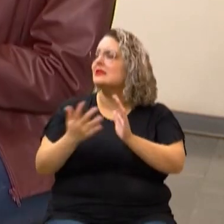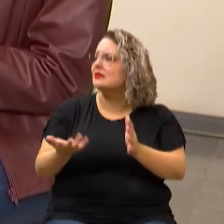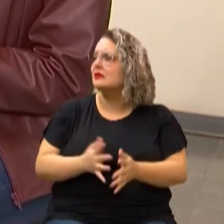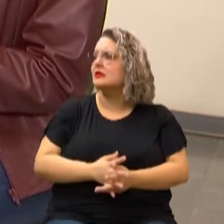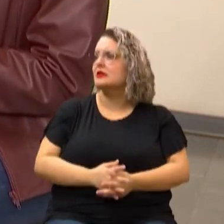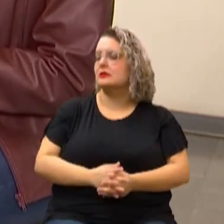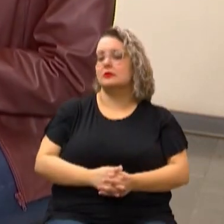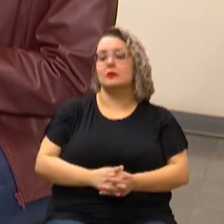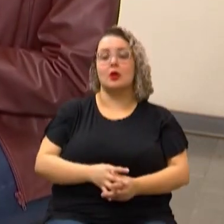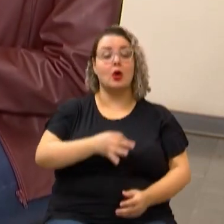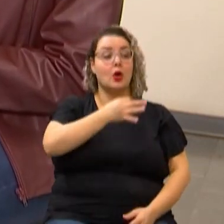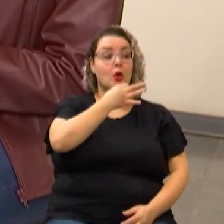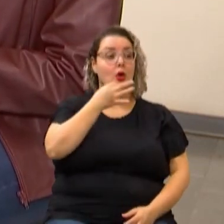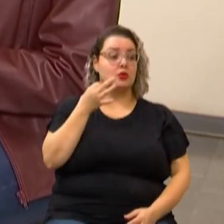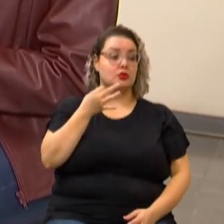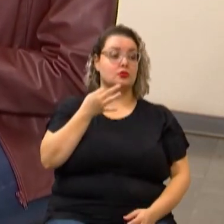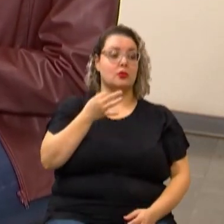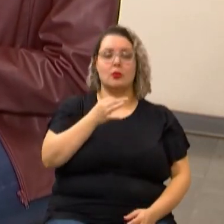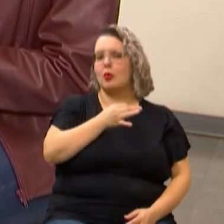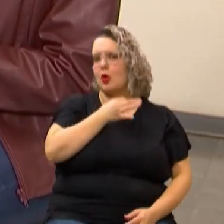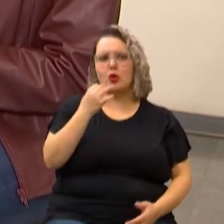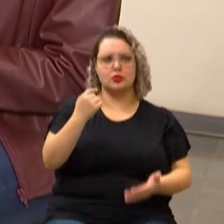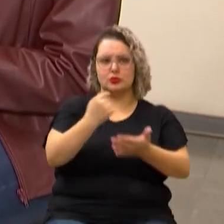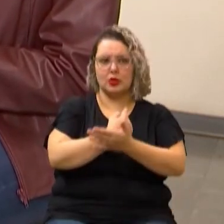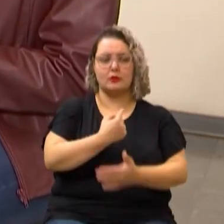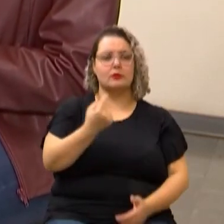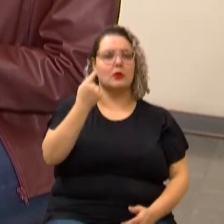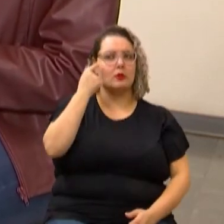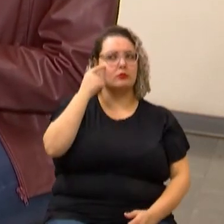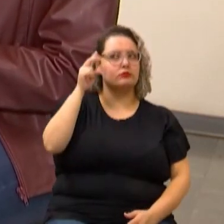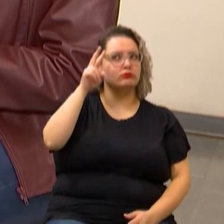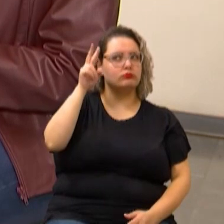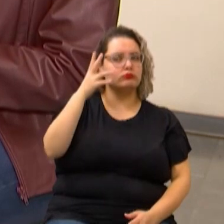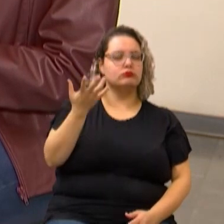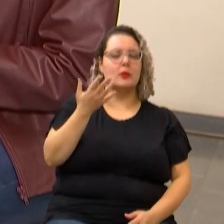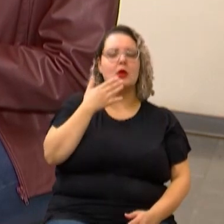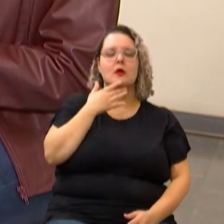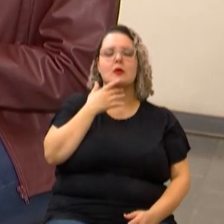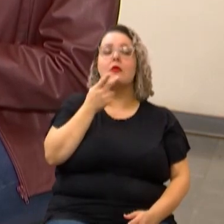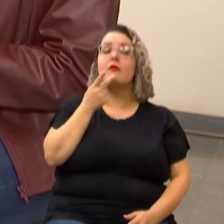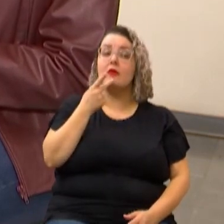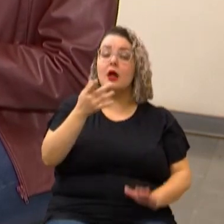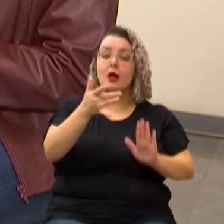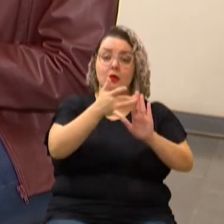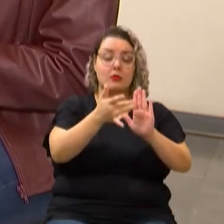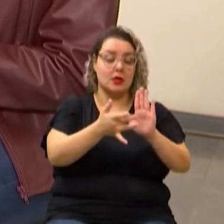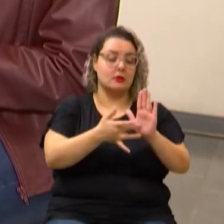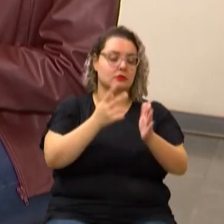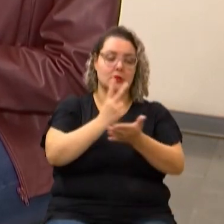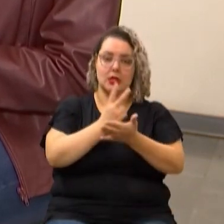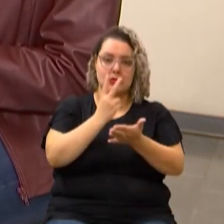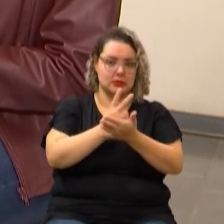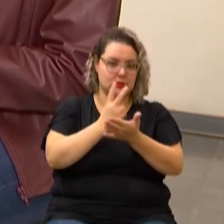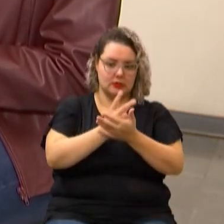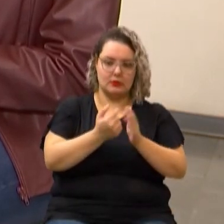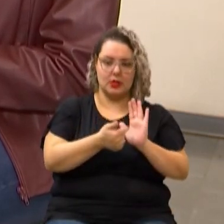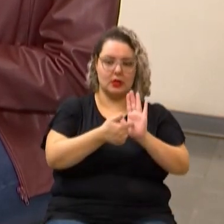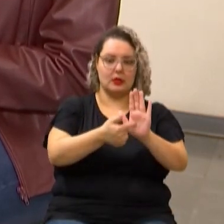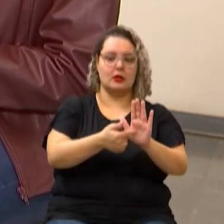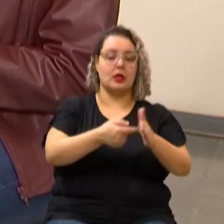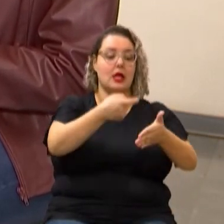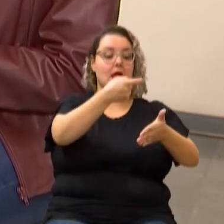poder transitar. Se eu tenho um certo contexto de inflação, aumento de combustível, aumento do pneu, aumento